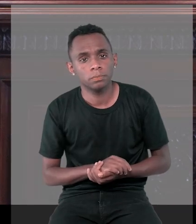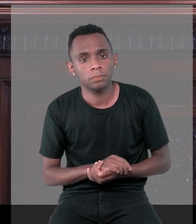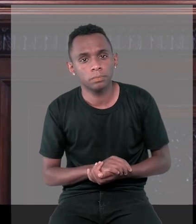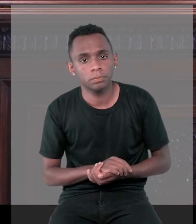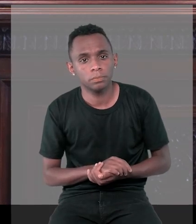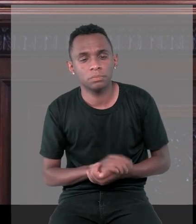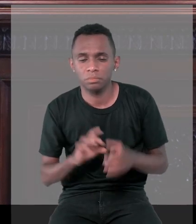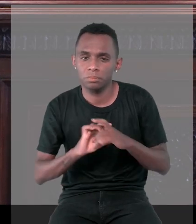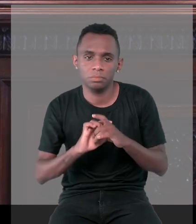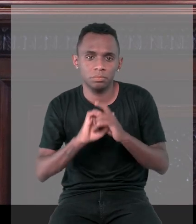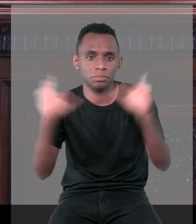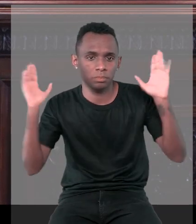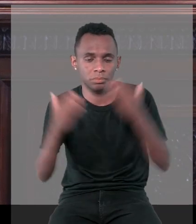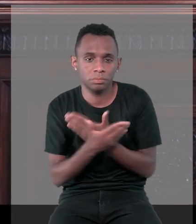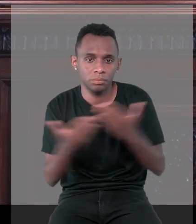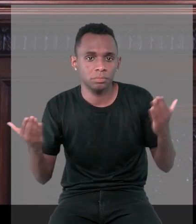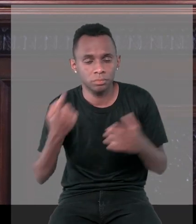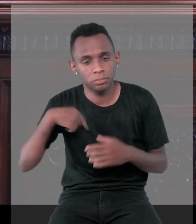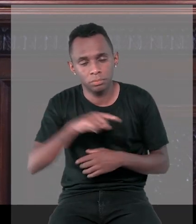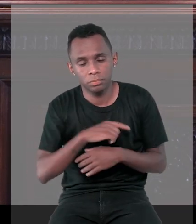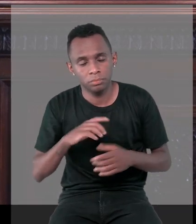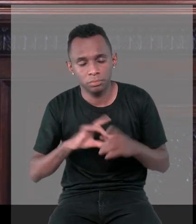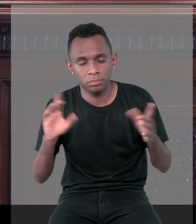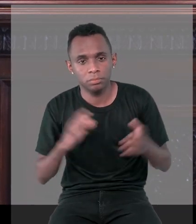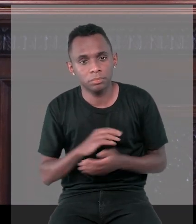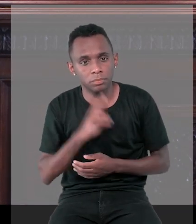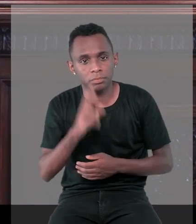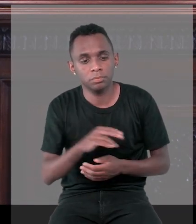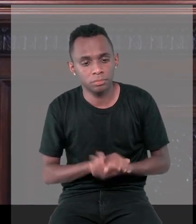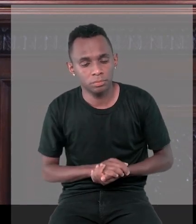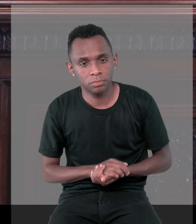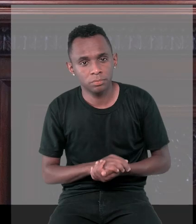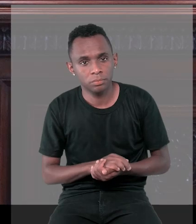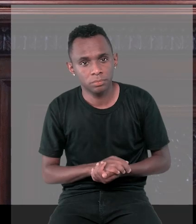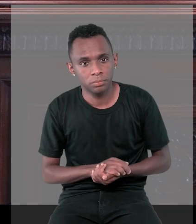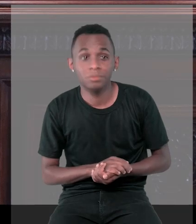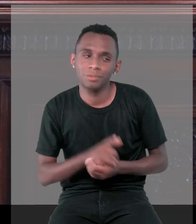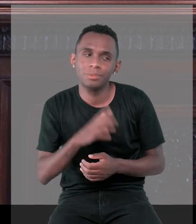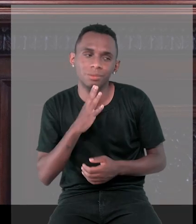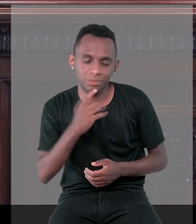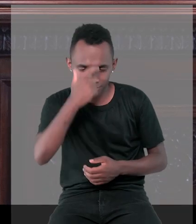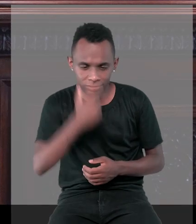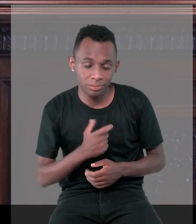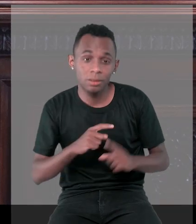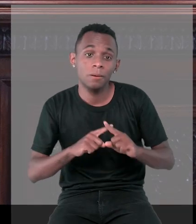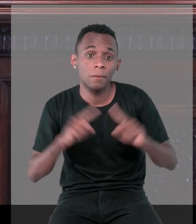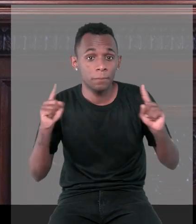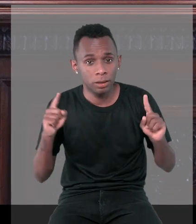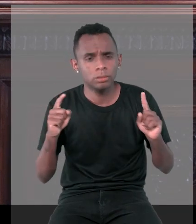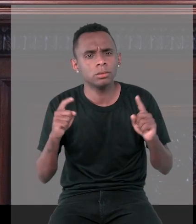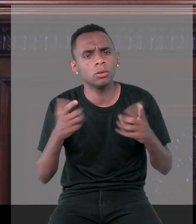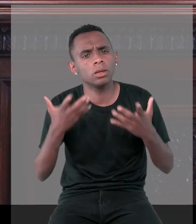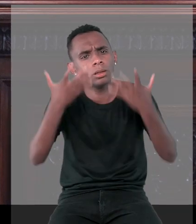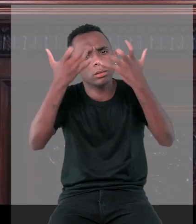E fiquem à vontade. Nós estamos aqui. Você sabe quem eu sou, mas uma coisa que eu